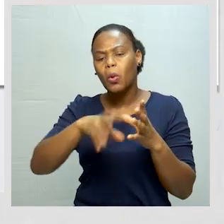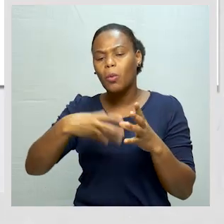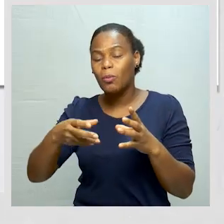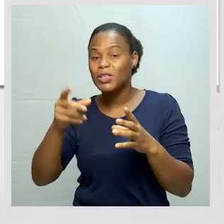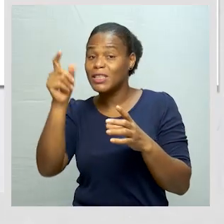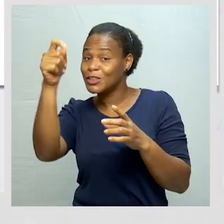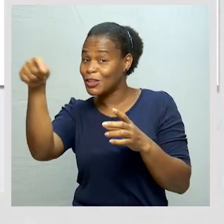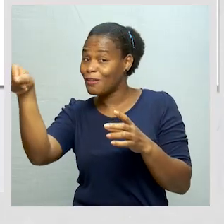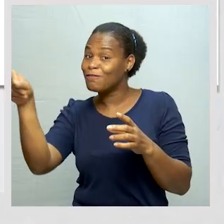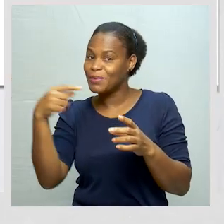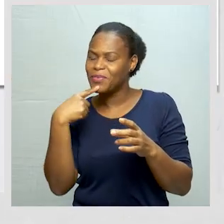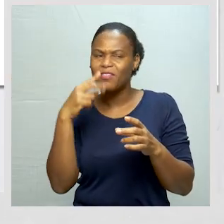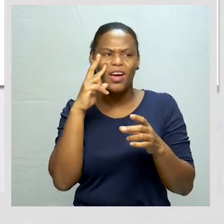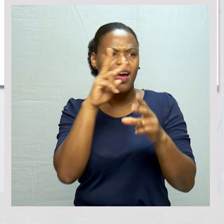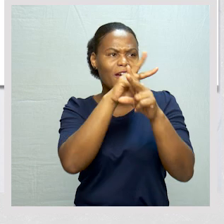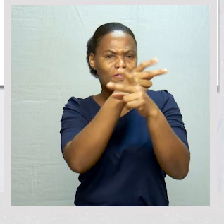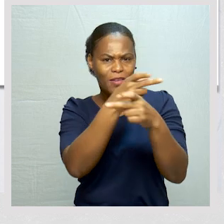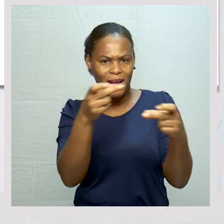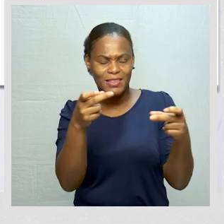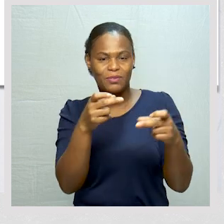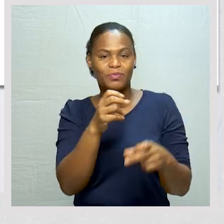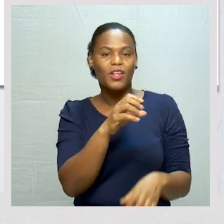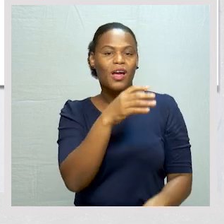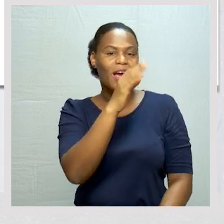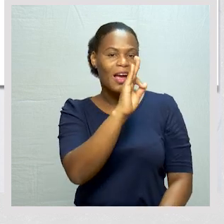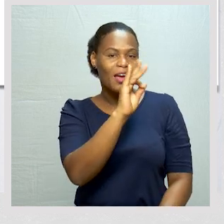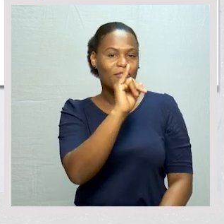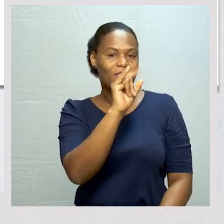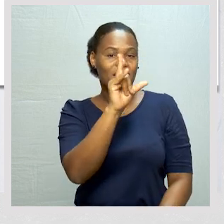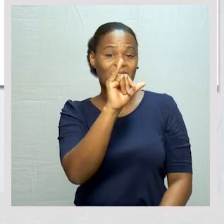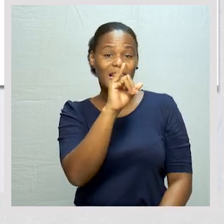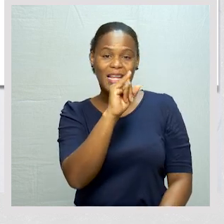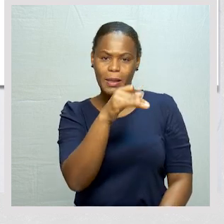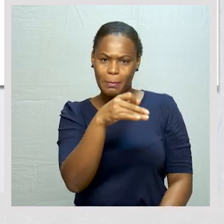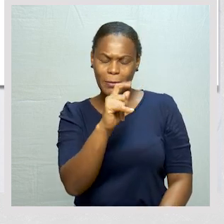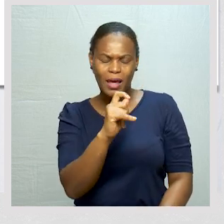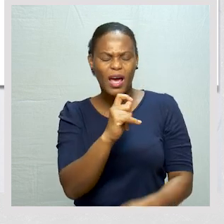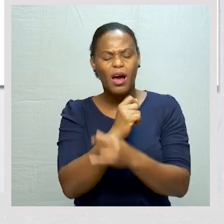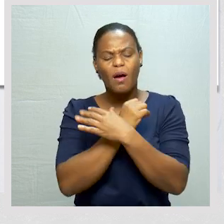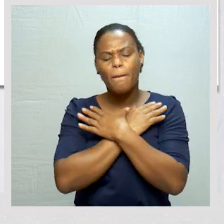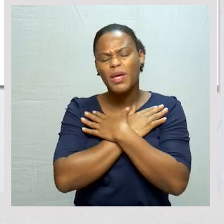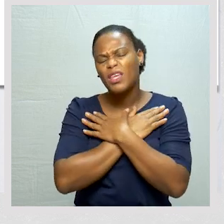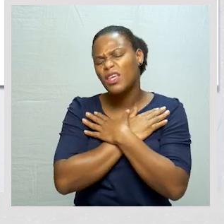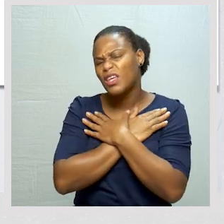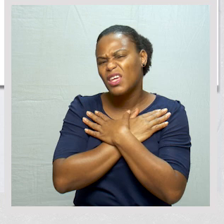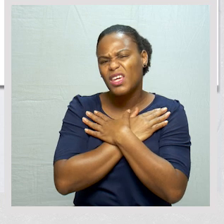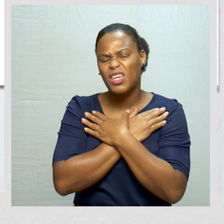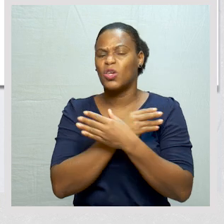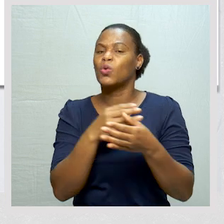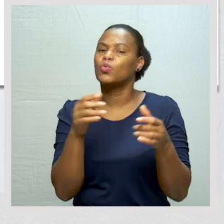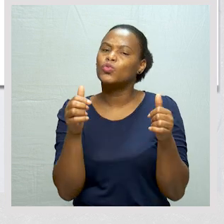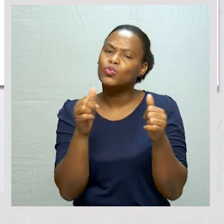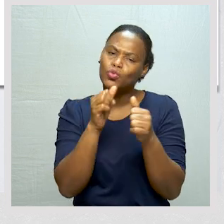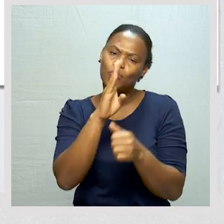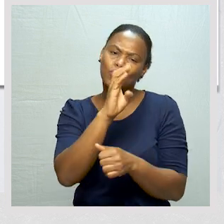Vamos ler a primeira frase. Vamos lá. O Felipe é o amigo inseparável do João, que